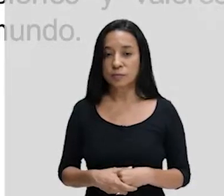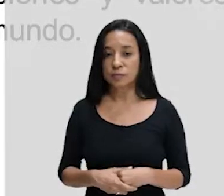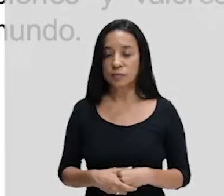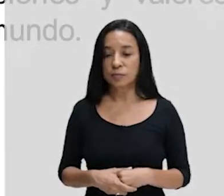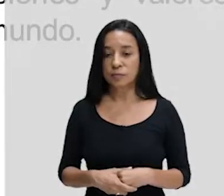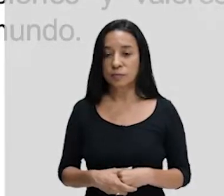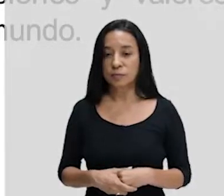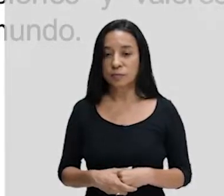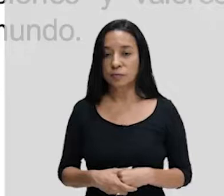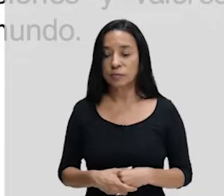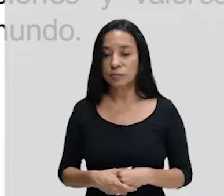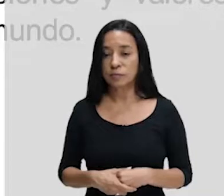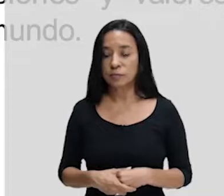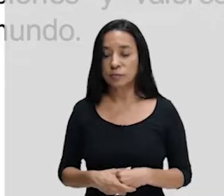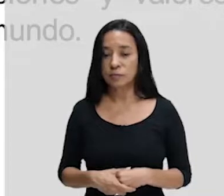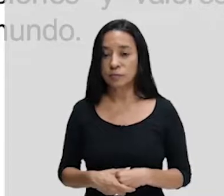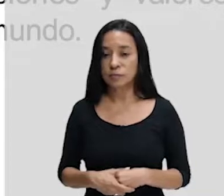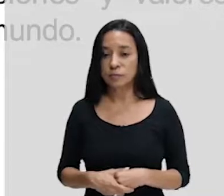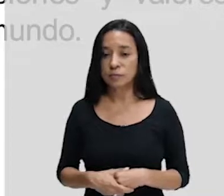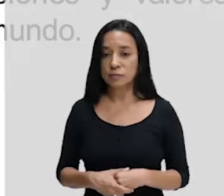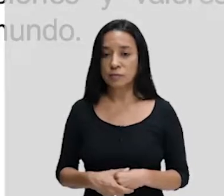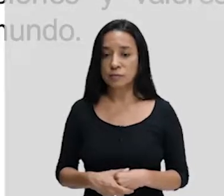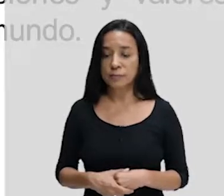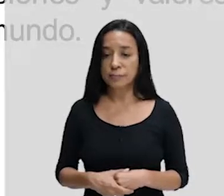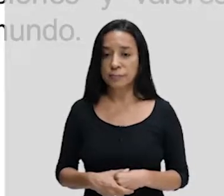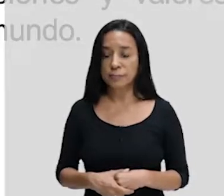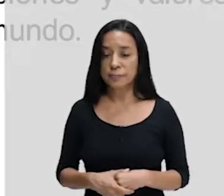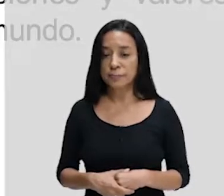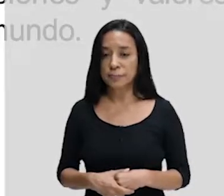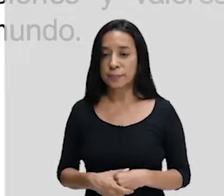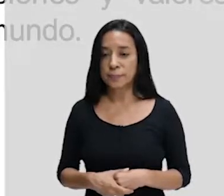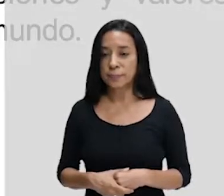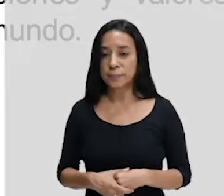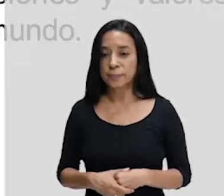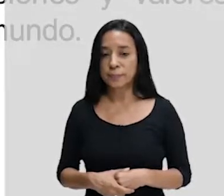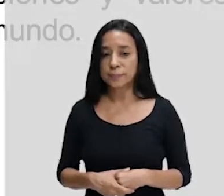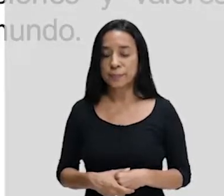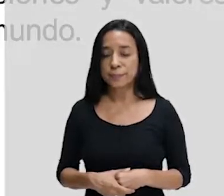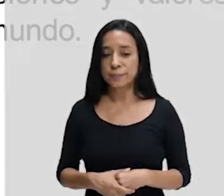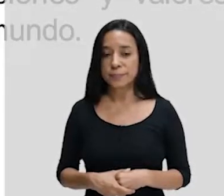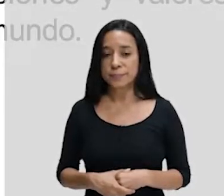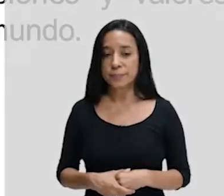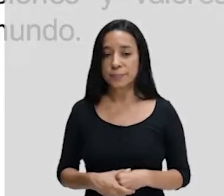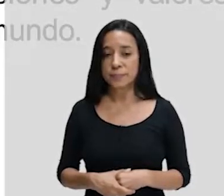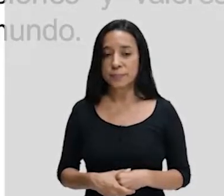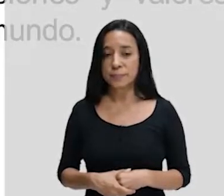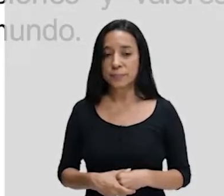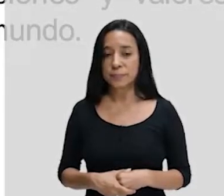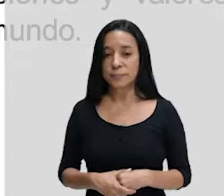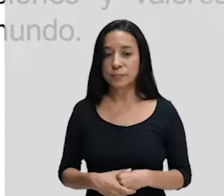dar origem a uma nova cosmovisão composta de elementos